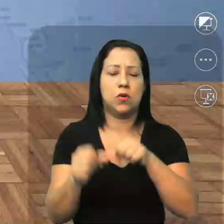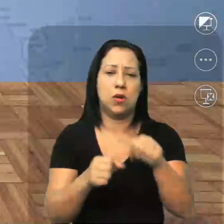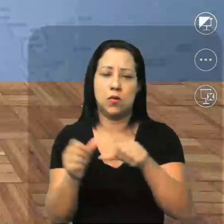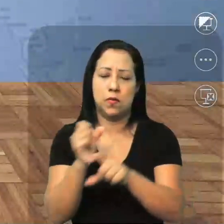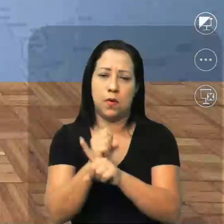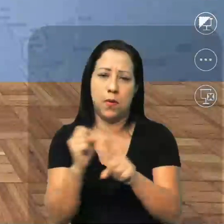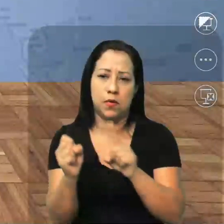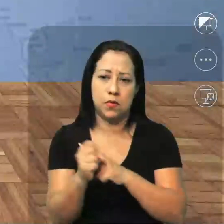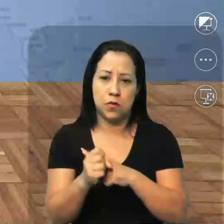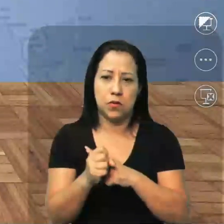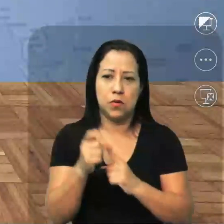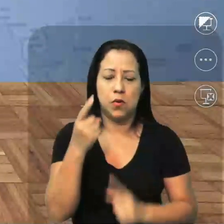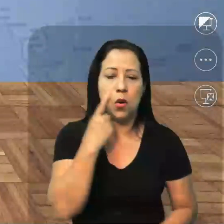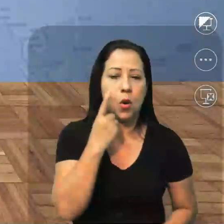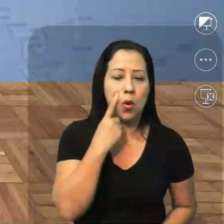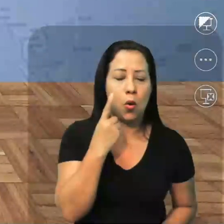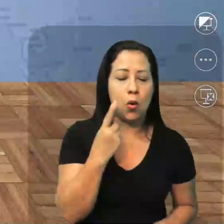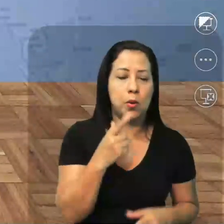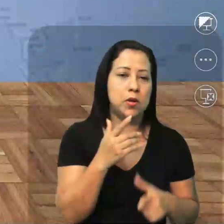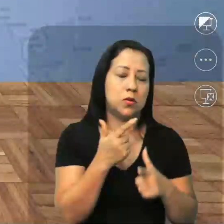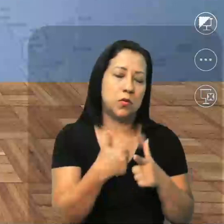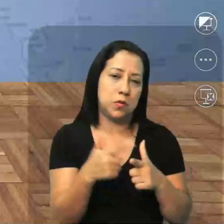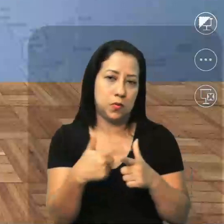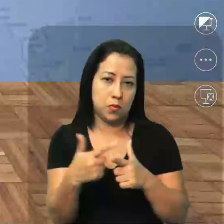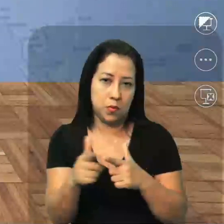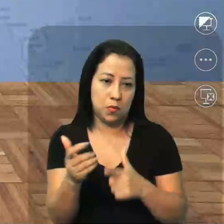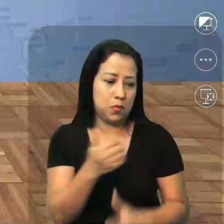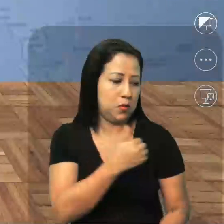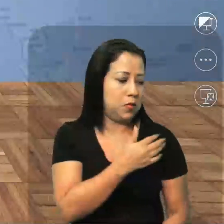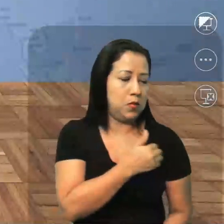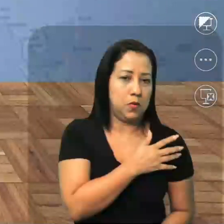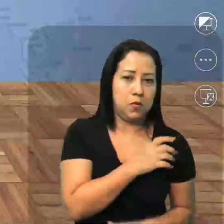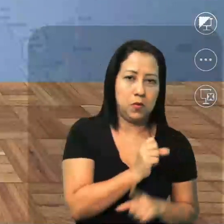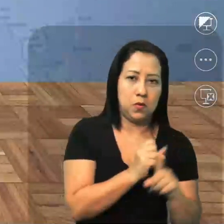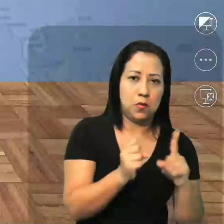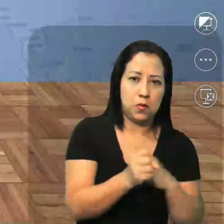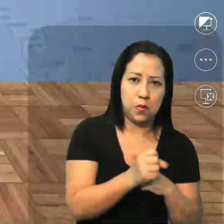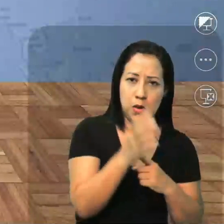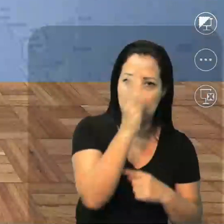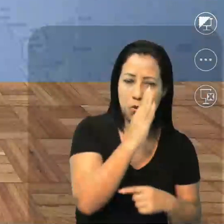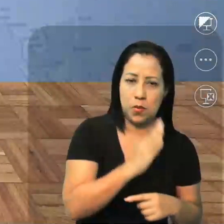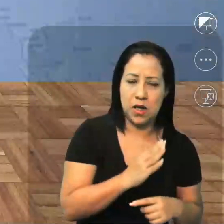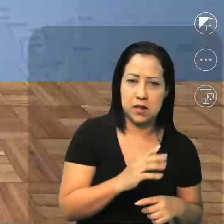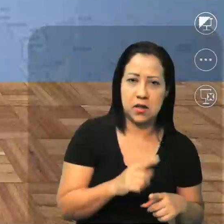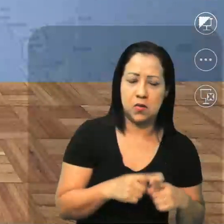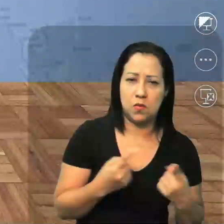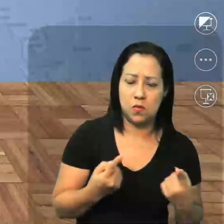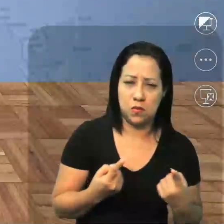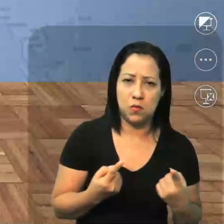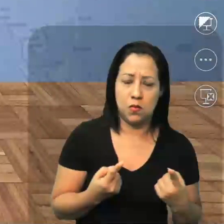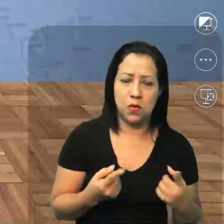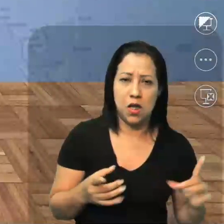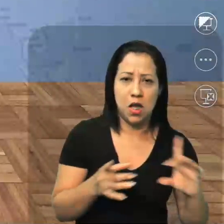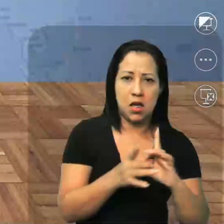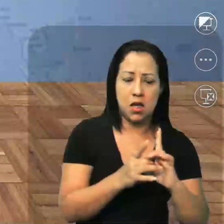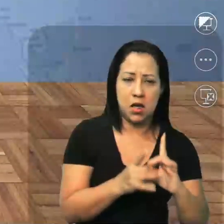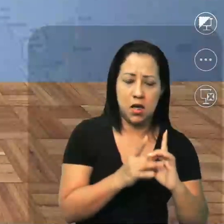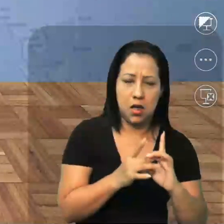Observem os problemas de exclusão social no Brasil estão relacionados